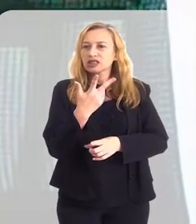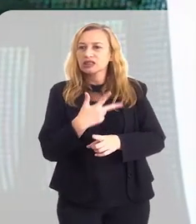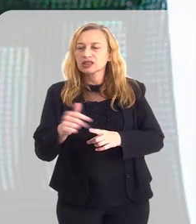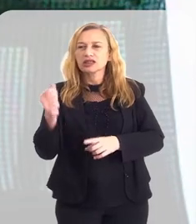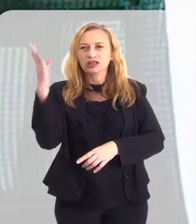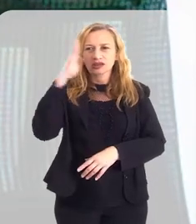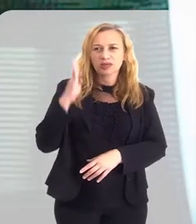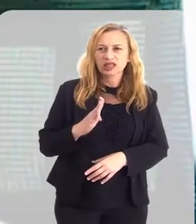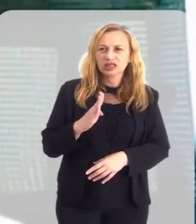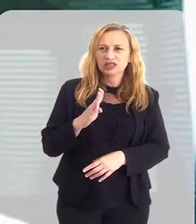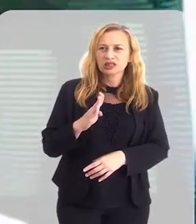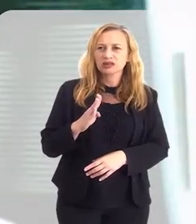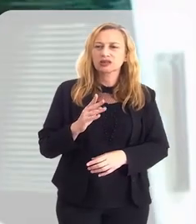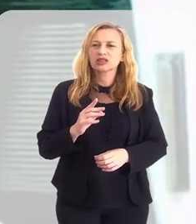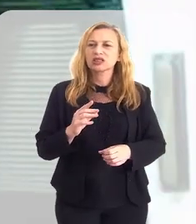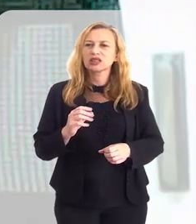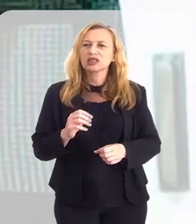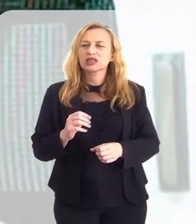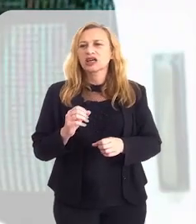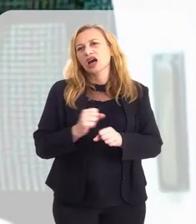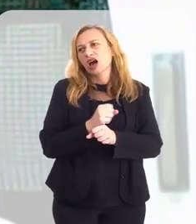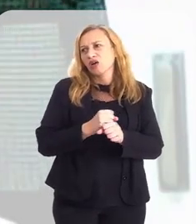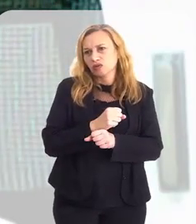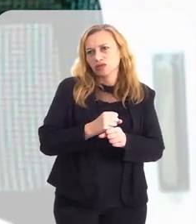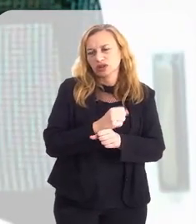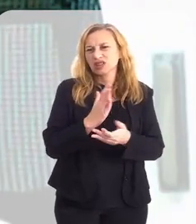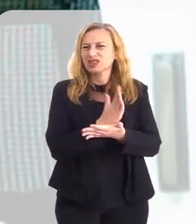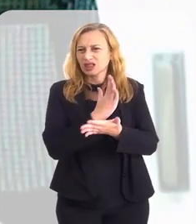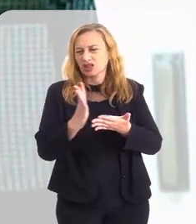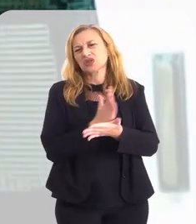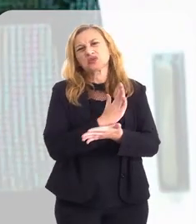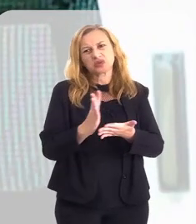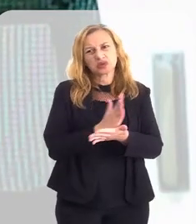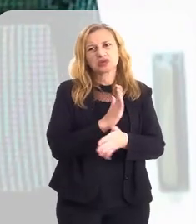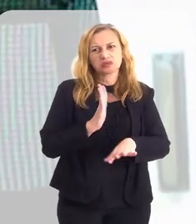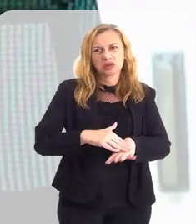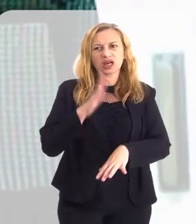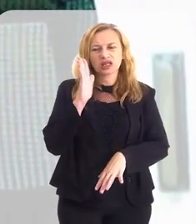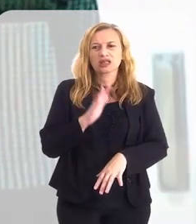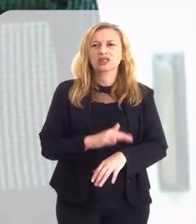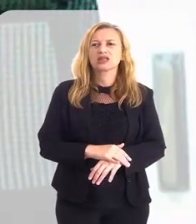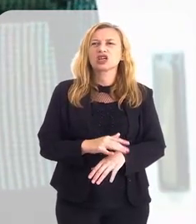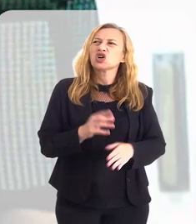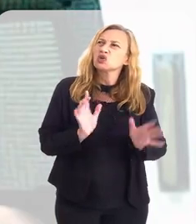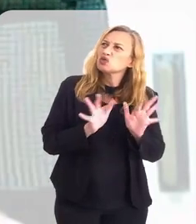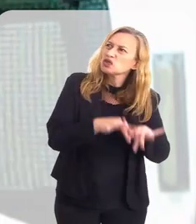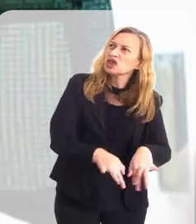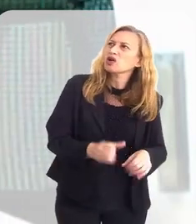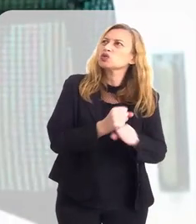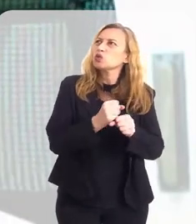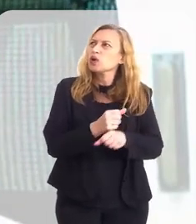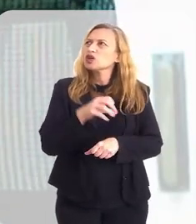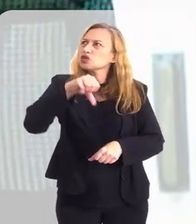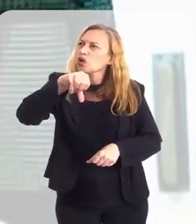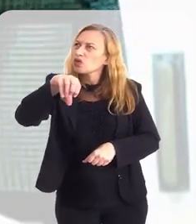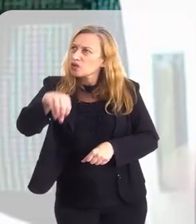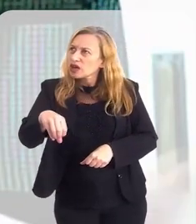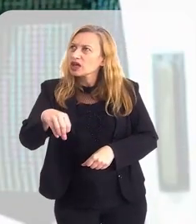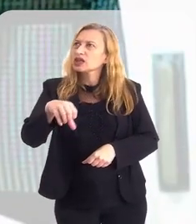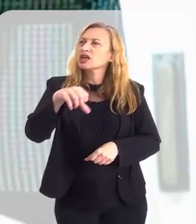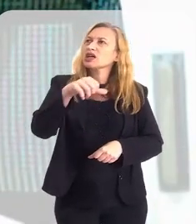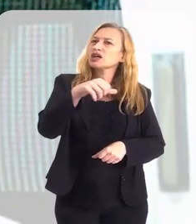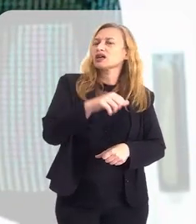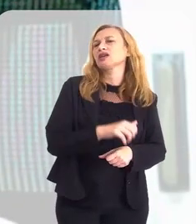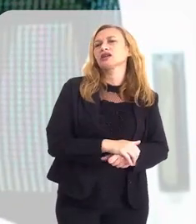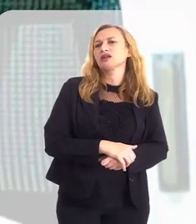no Brasil há cerca de 2 décadas, mais de 2 décadas, mais de 2 décadas. Já final dos anos 90, ali, segunda metade